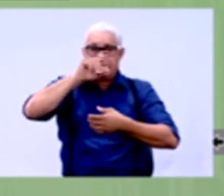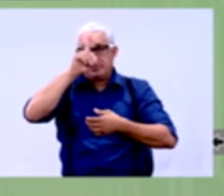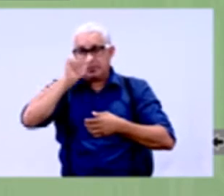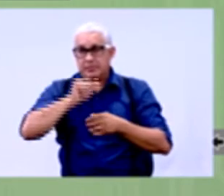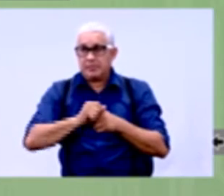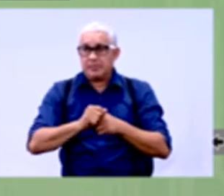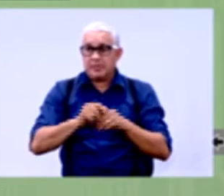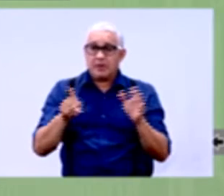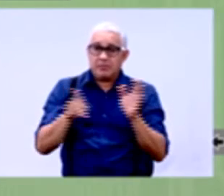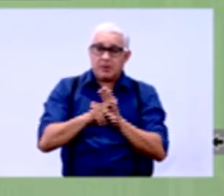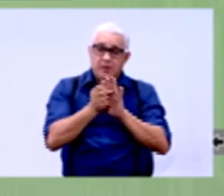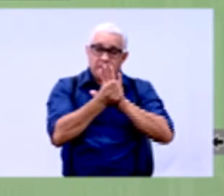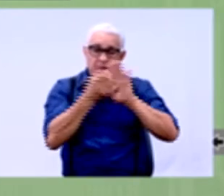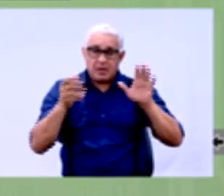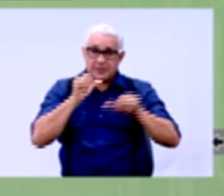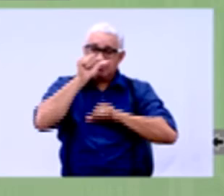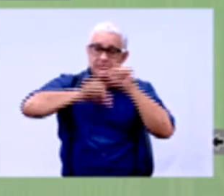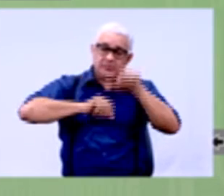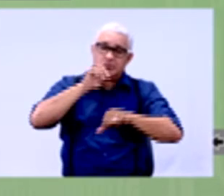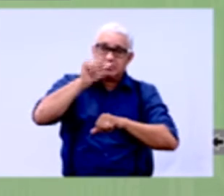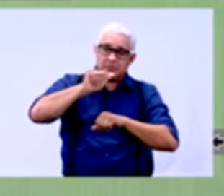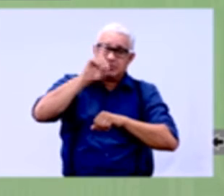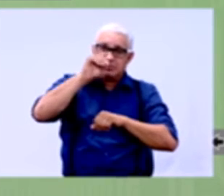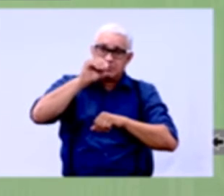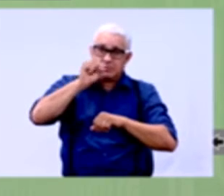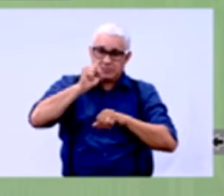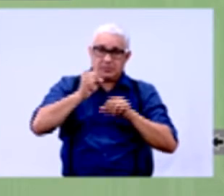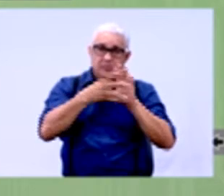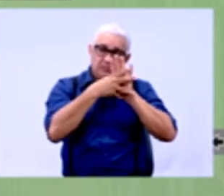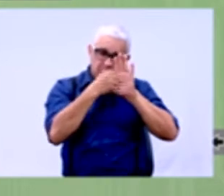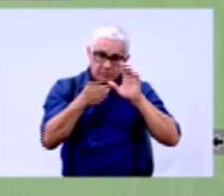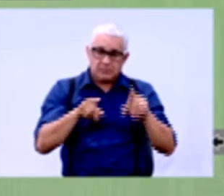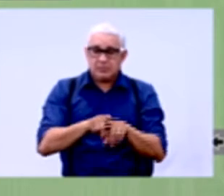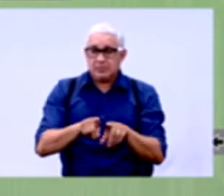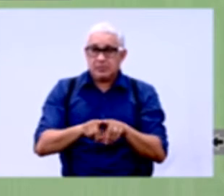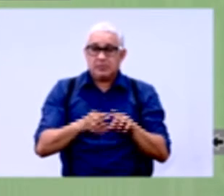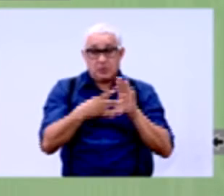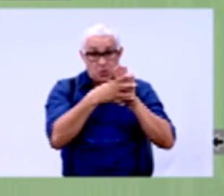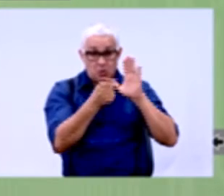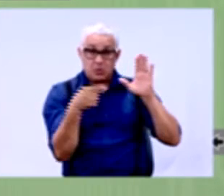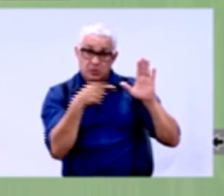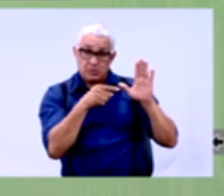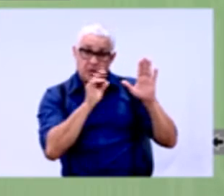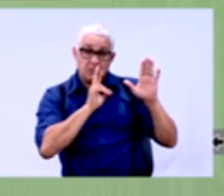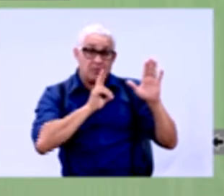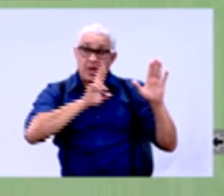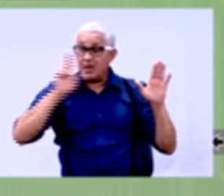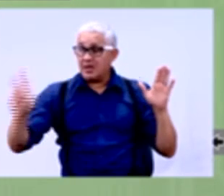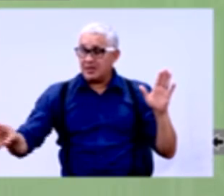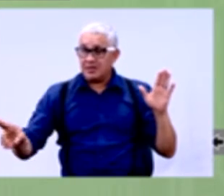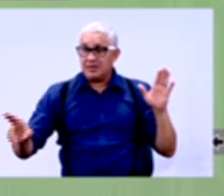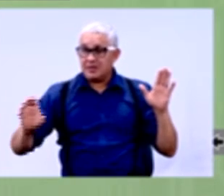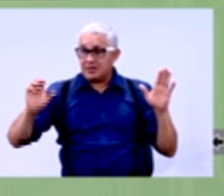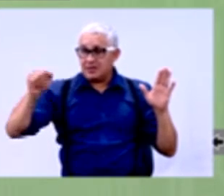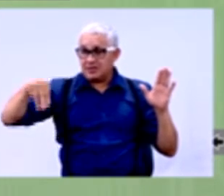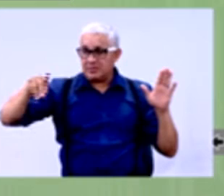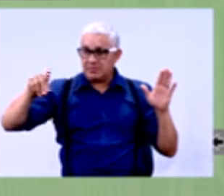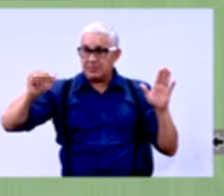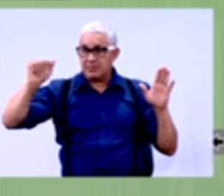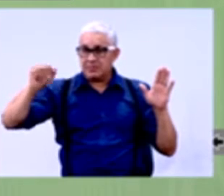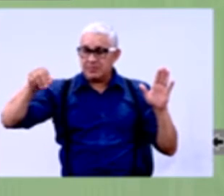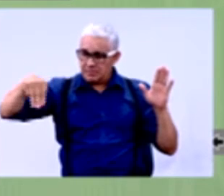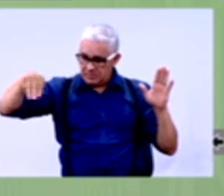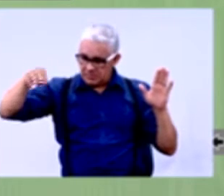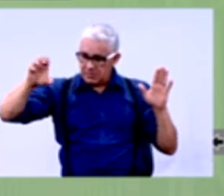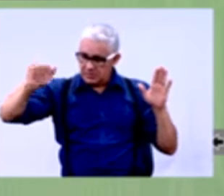da aplicação vai alterar os dados do modelo, né, e aí o modelo vai responder para a camada de visão